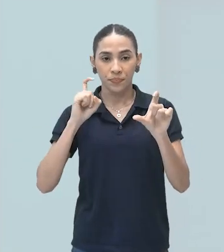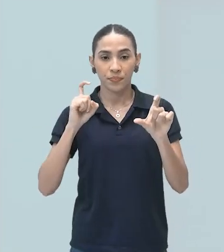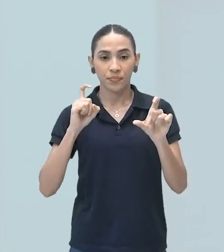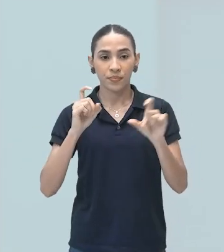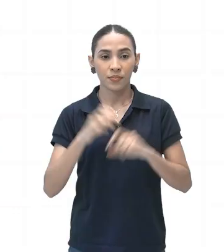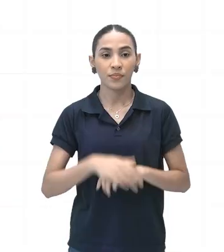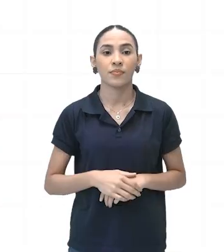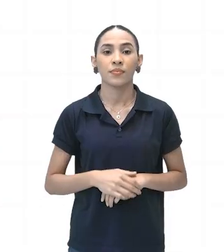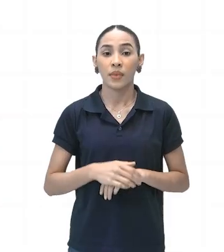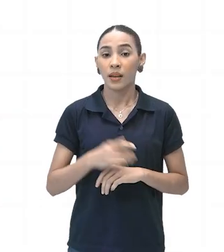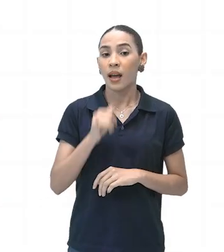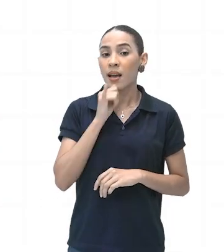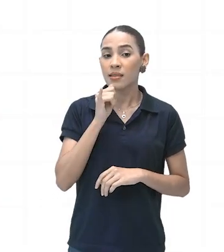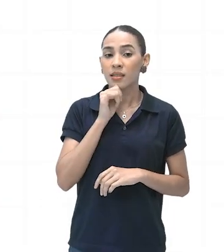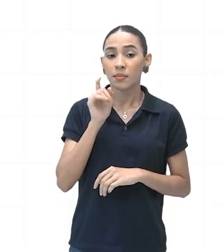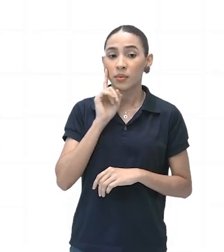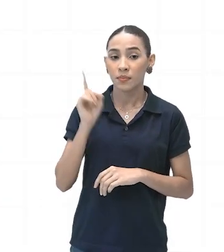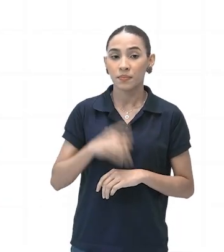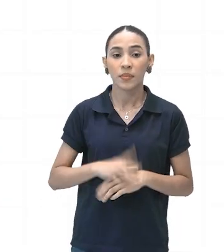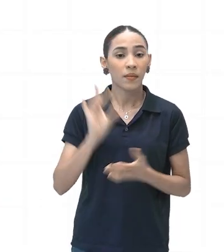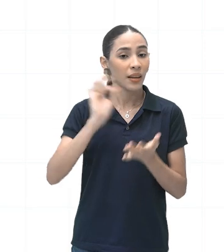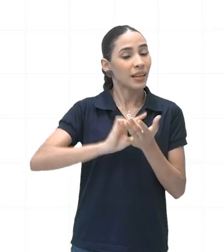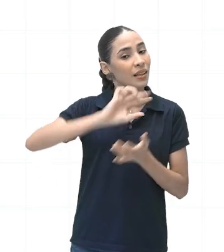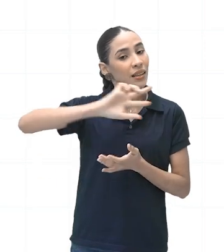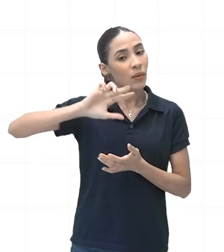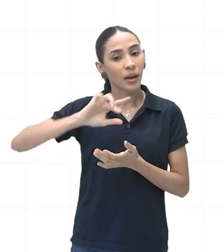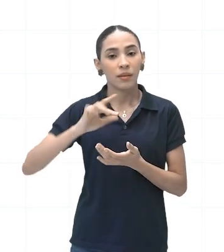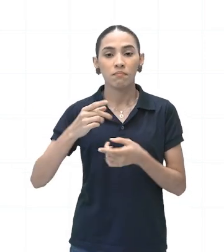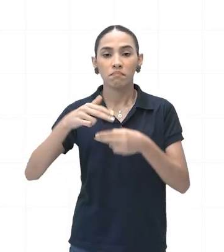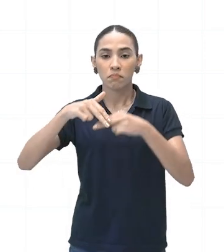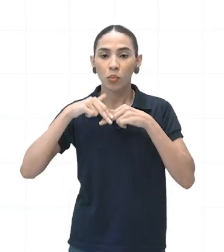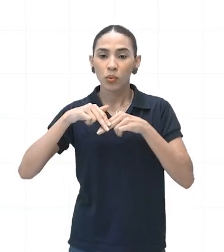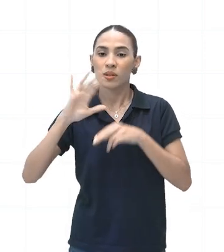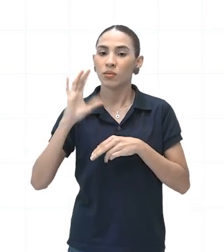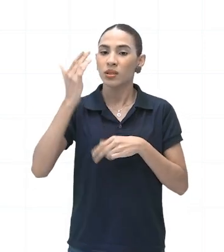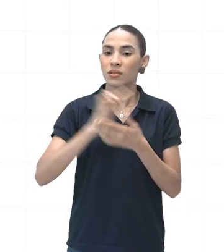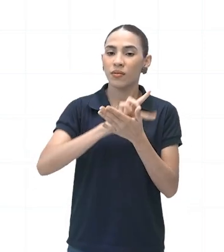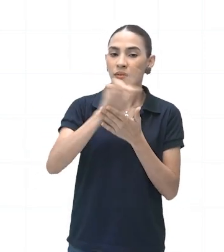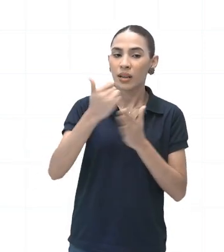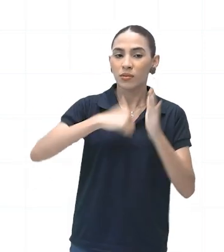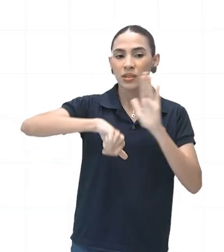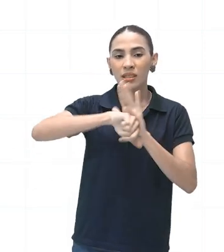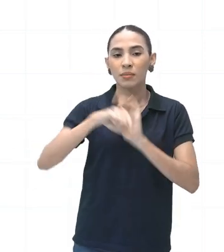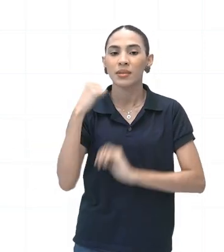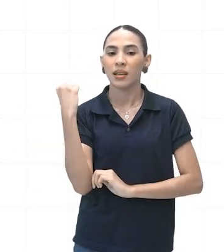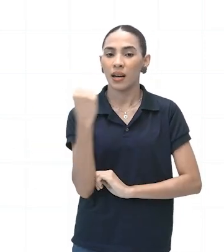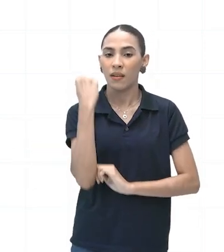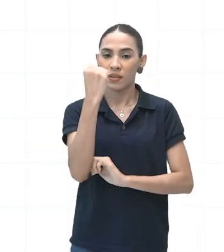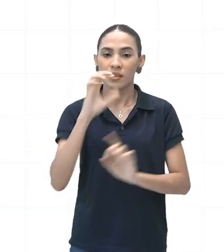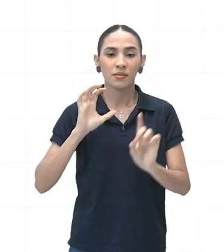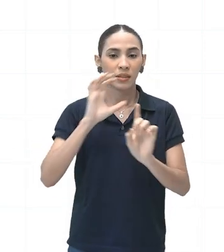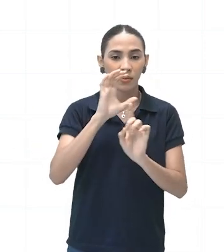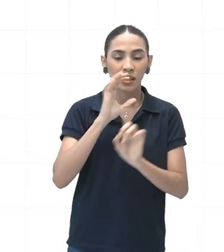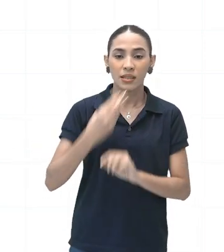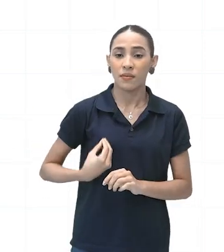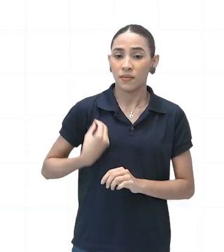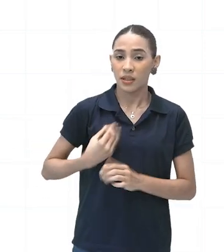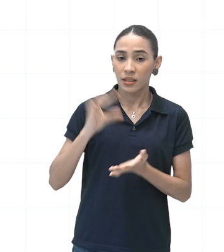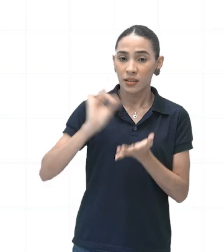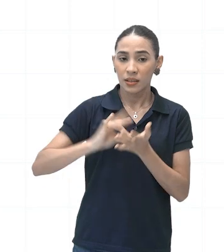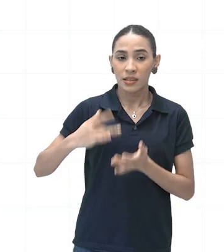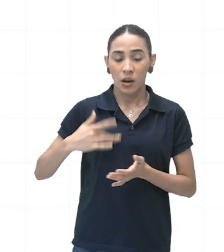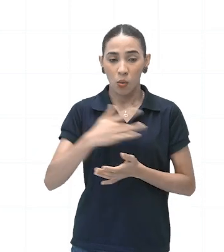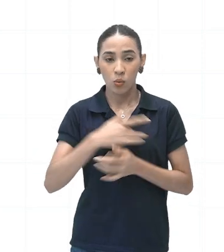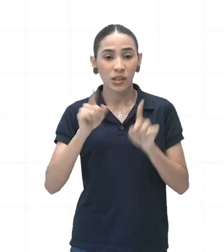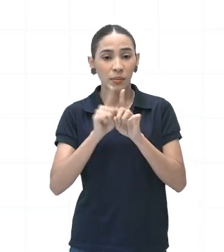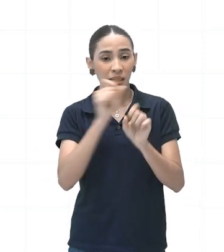subordinação. Observem aí comigo, a verdade não é esta, pois estão acontecendo crimes gravíssimos com repercussão na vida real, na